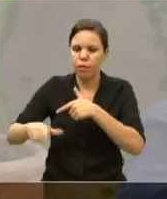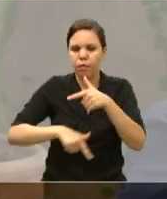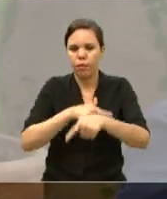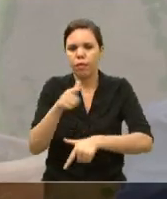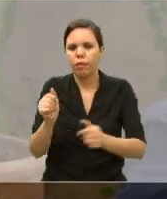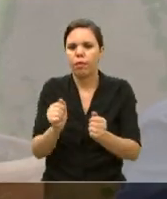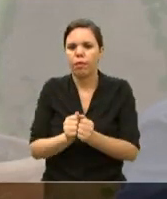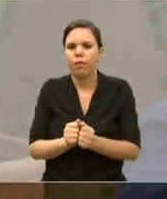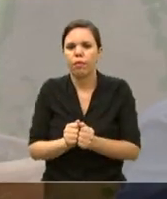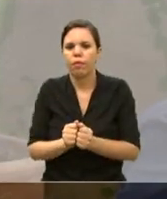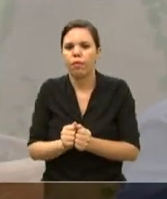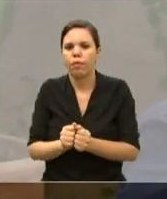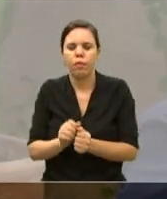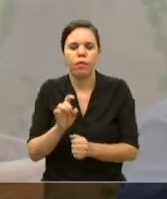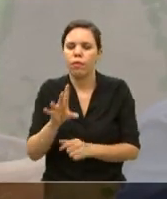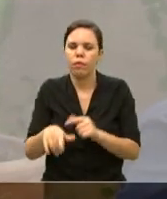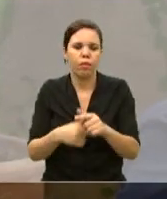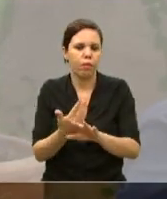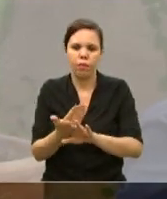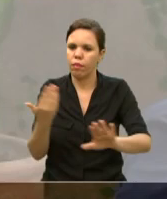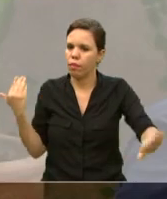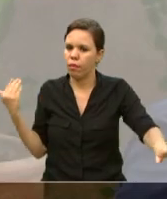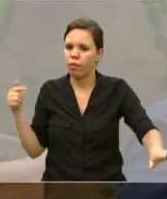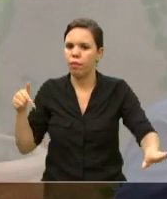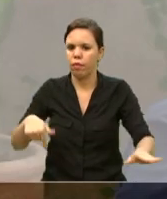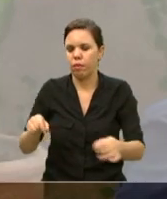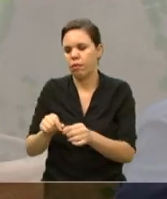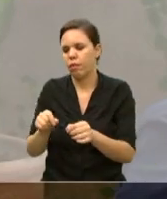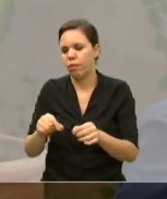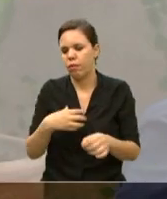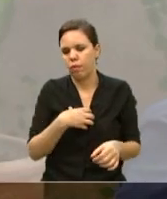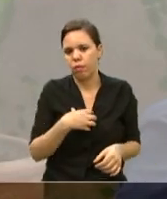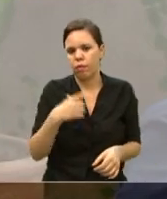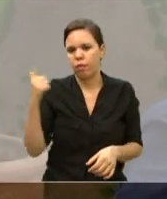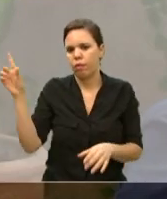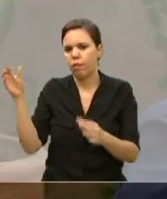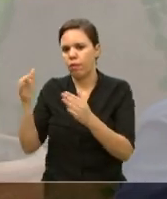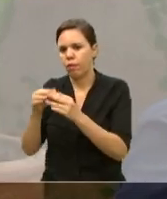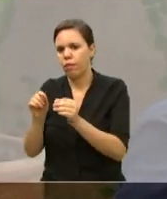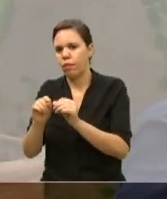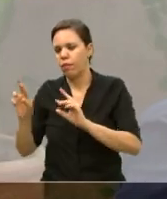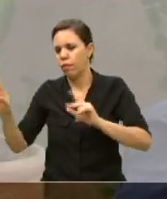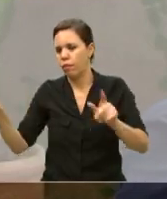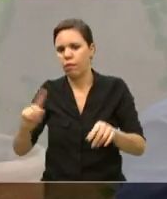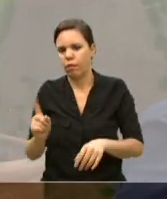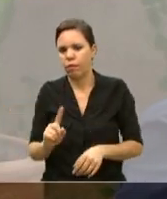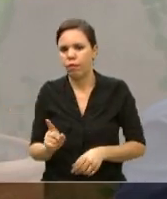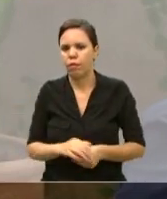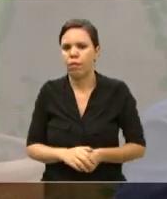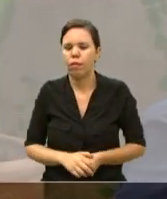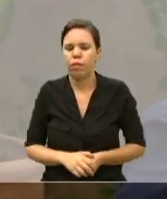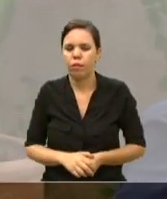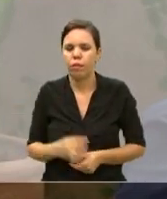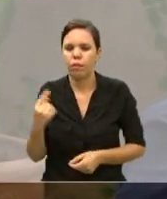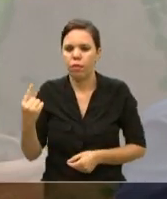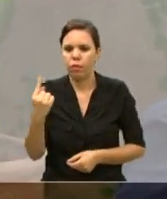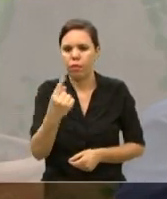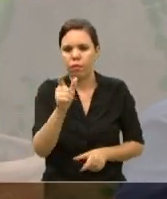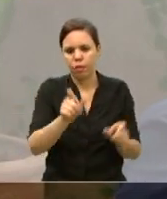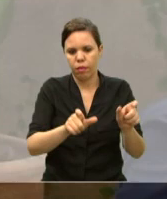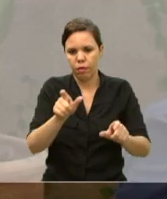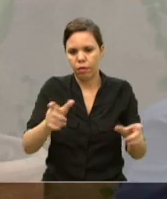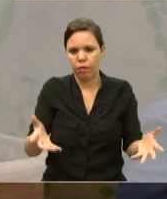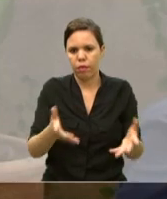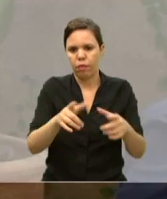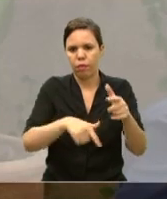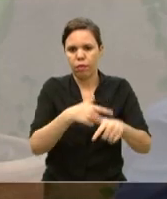tem esse contato anteriormente, então ele tem que aprender também. Exatamente. Sim. E esse pai vai ser acolhido dentro da escola por todos,